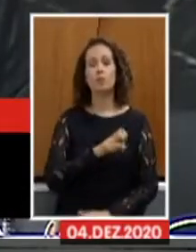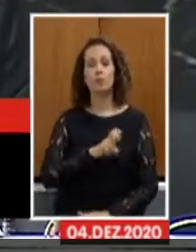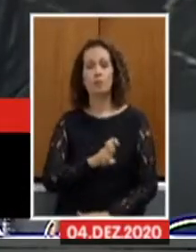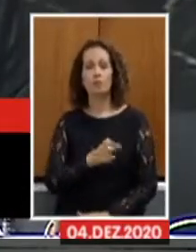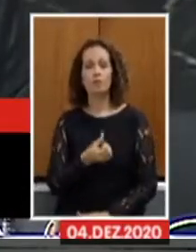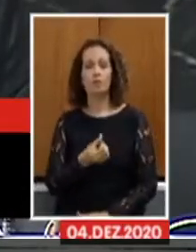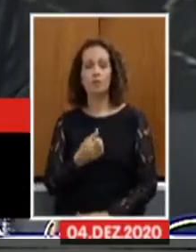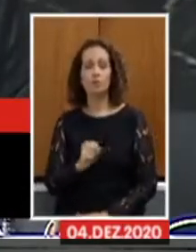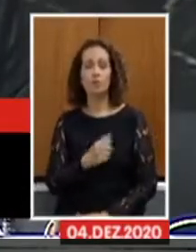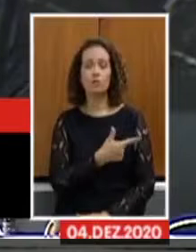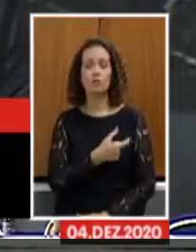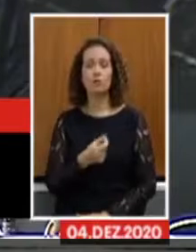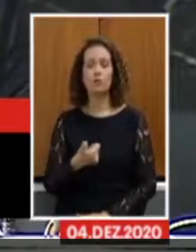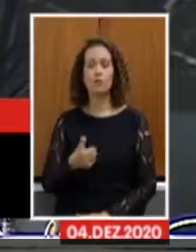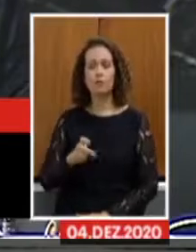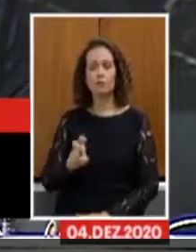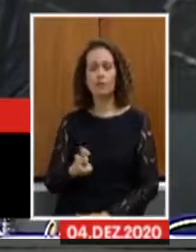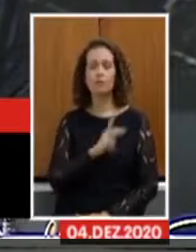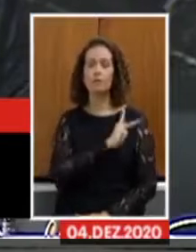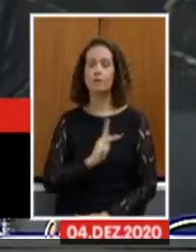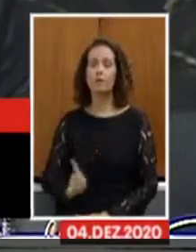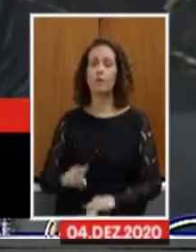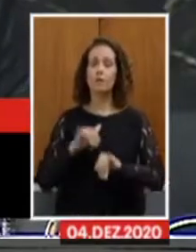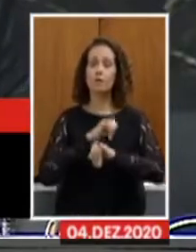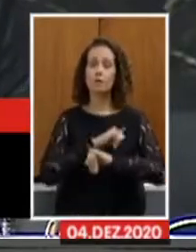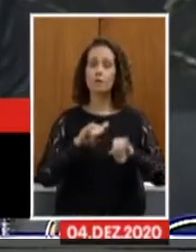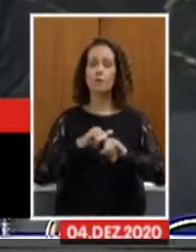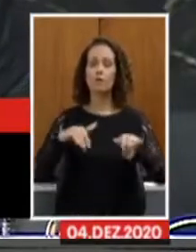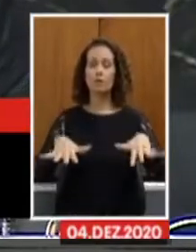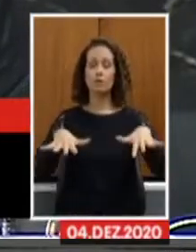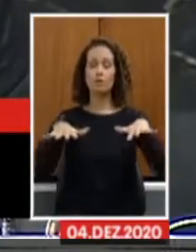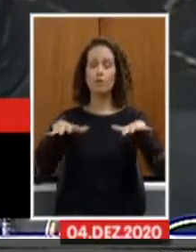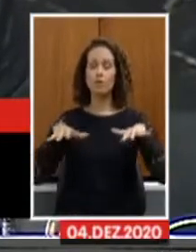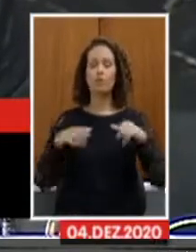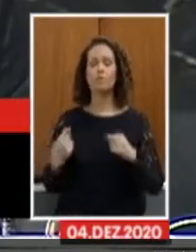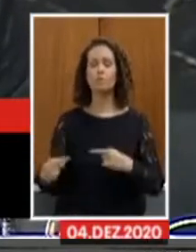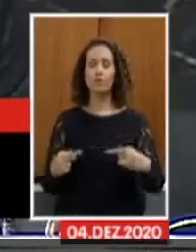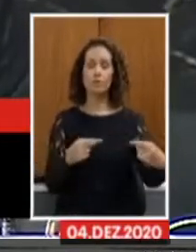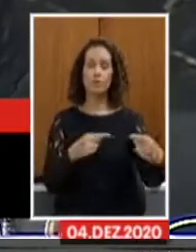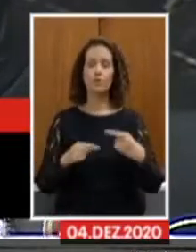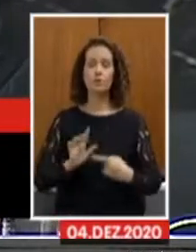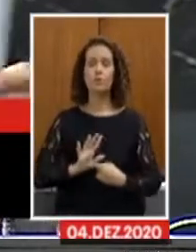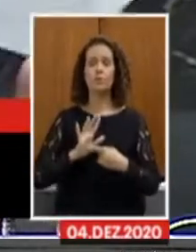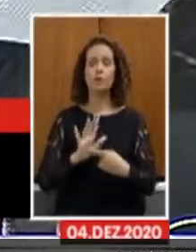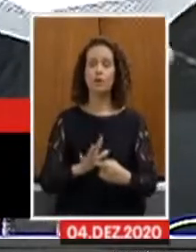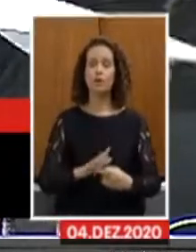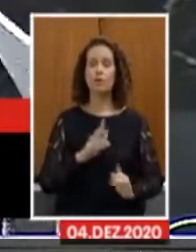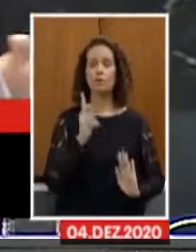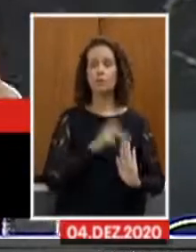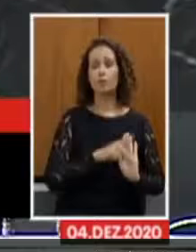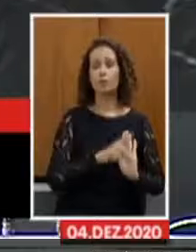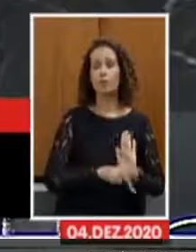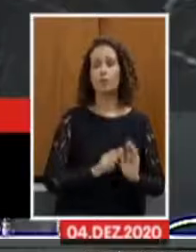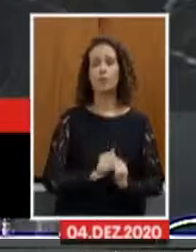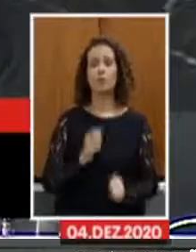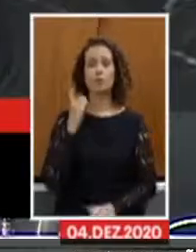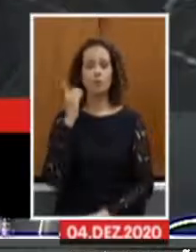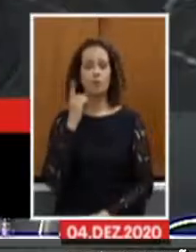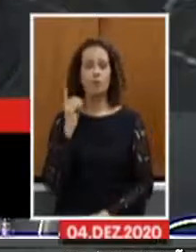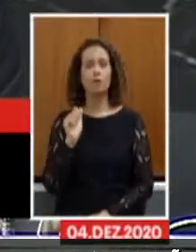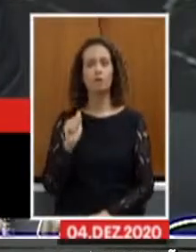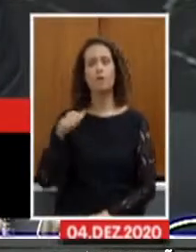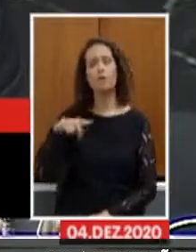1658-2015, e tendo essa sido encerrada, a presidência informa ao plenário que, no decorrer da discussão, foi apresentado ao projeto um substitutivo dos deputados Antônio Carlos